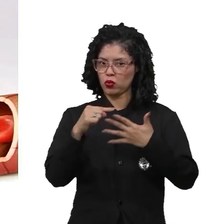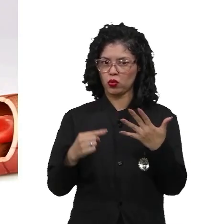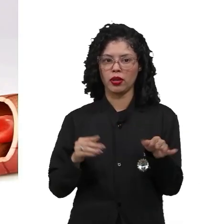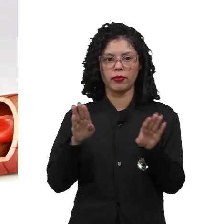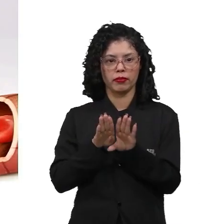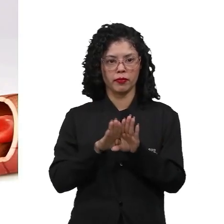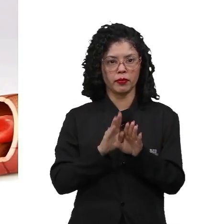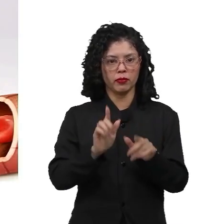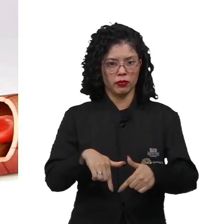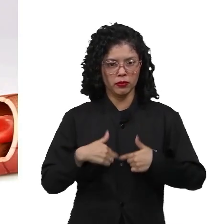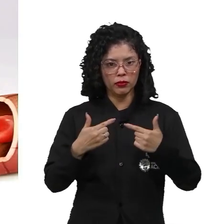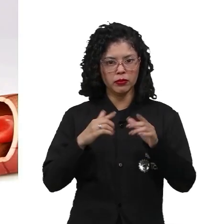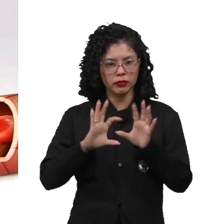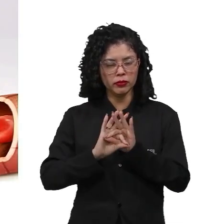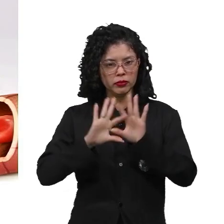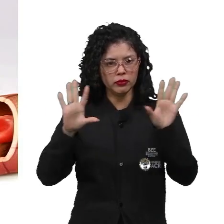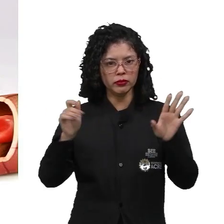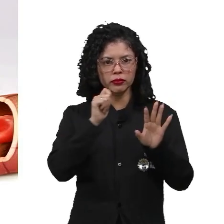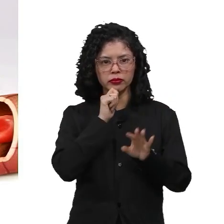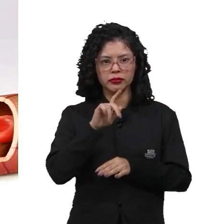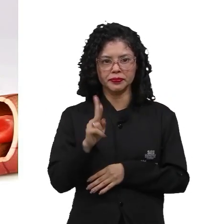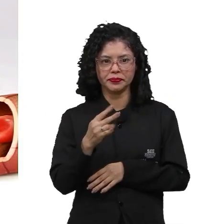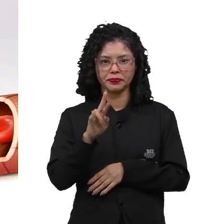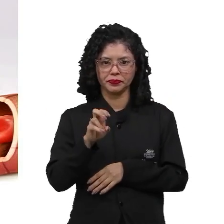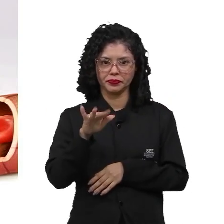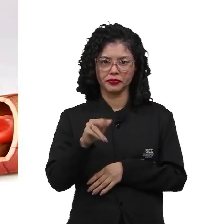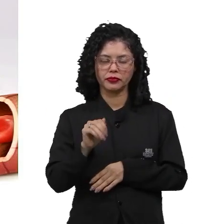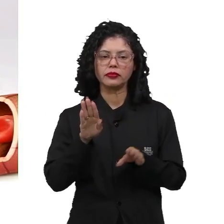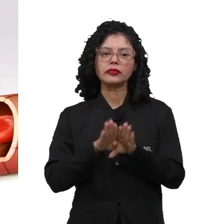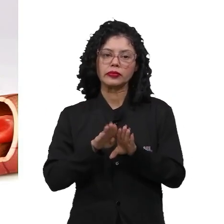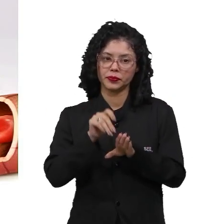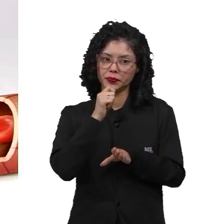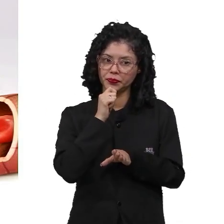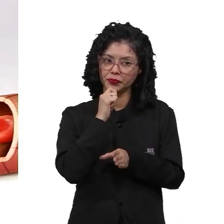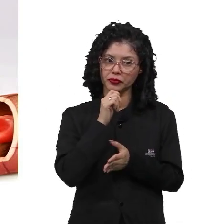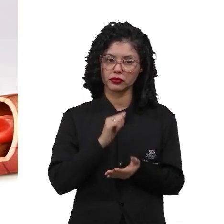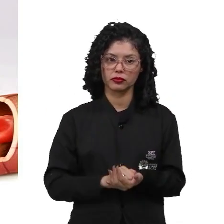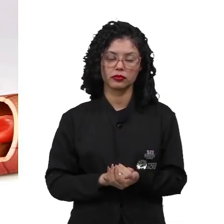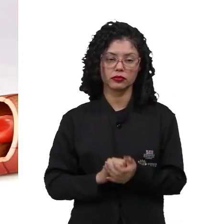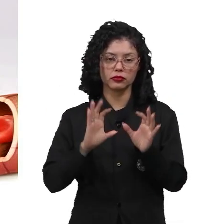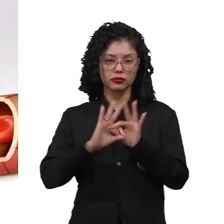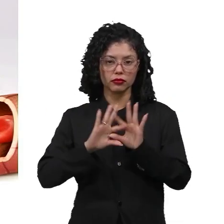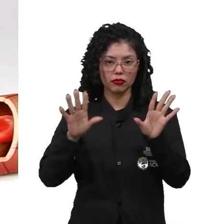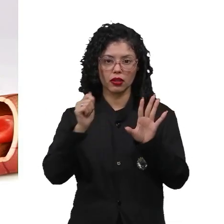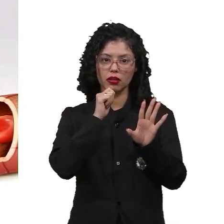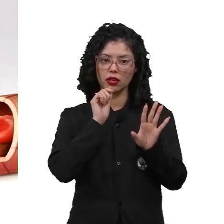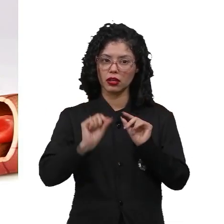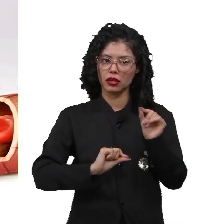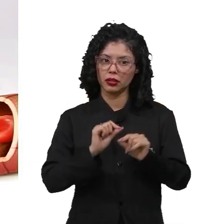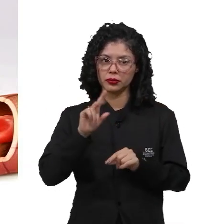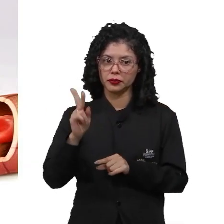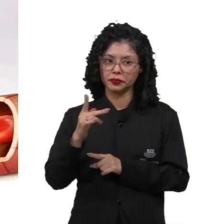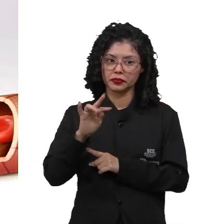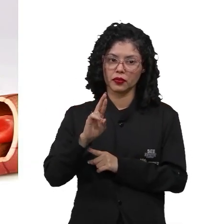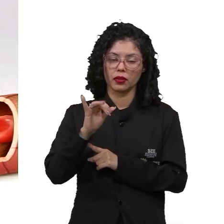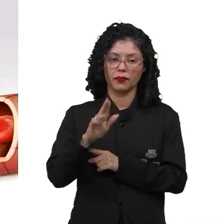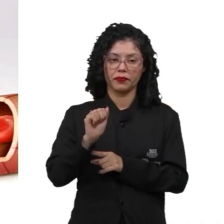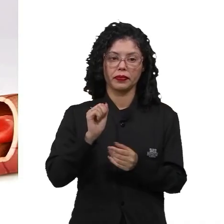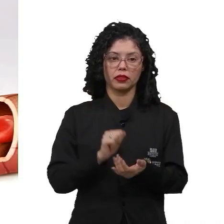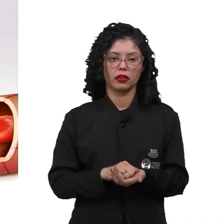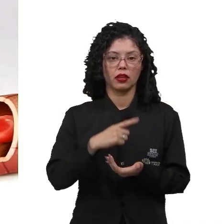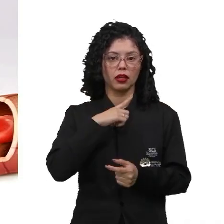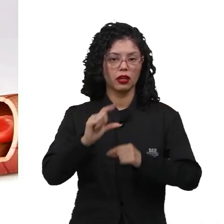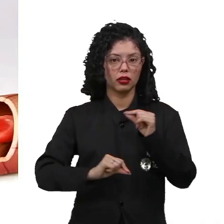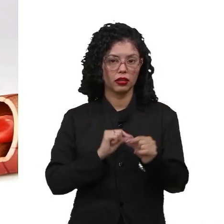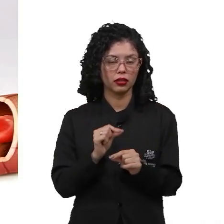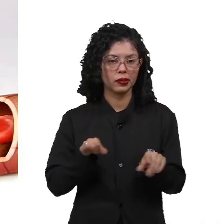vão estar o quê? Liberando ali a histamina. Então, aqui, ó, a gente tem os mastócitos, né, que liberam ali as histaminas. E aí, essa